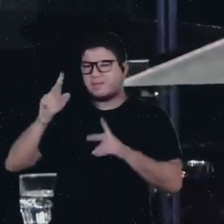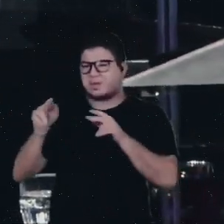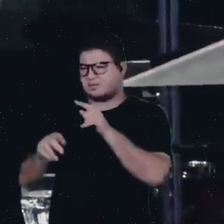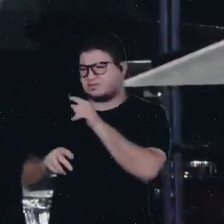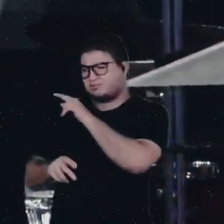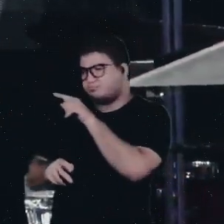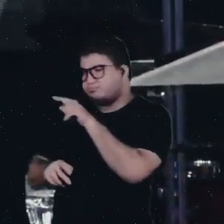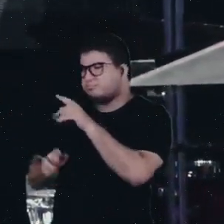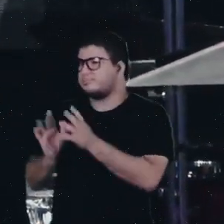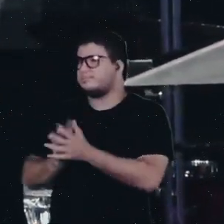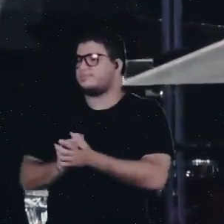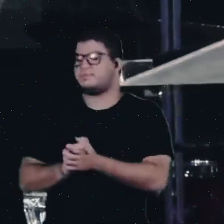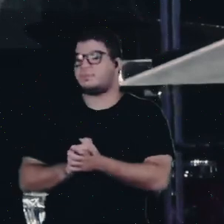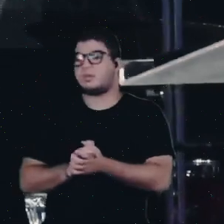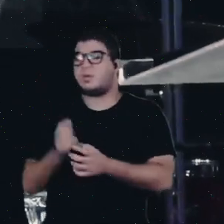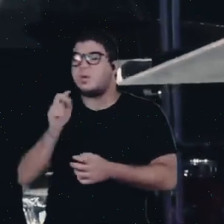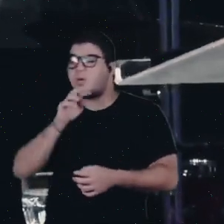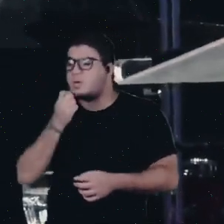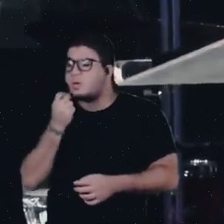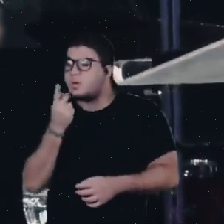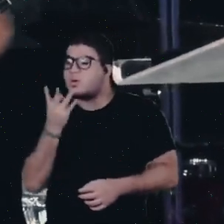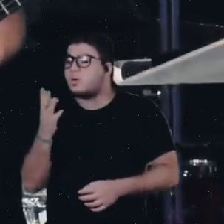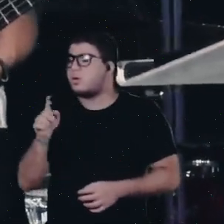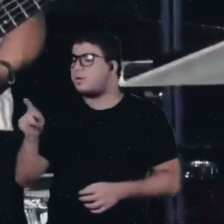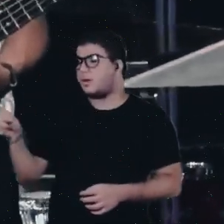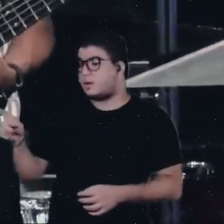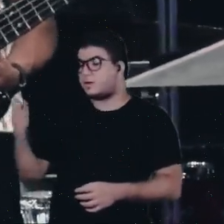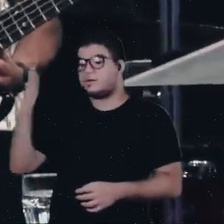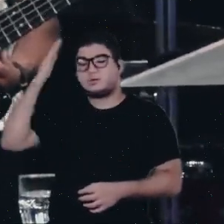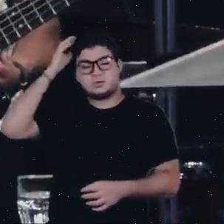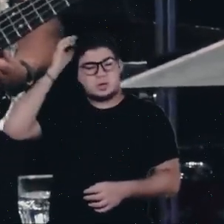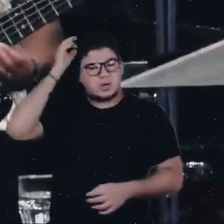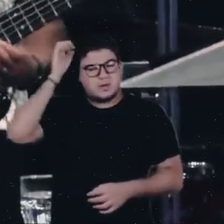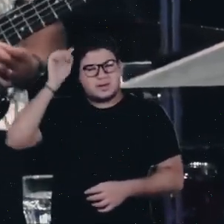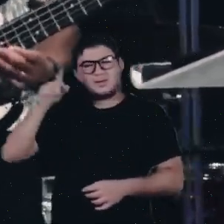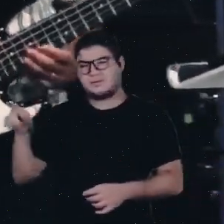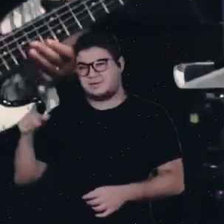Me diz aí quantos cabelos ele tem.